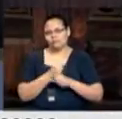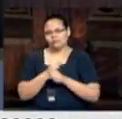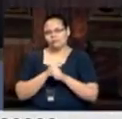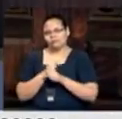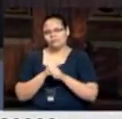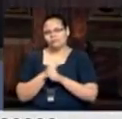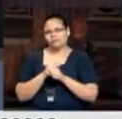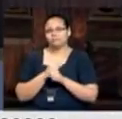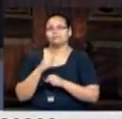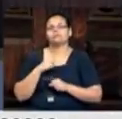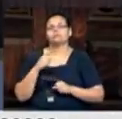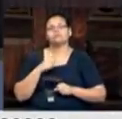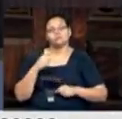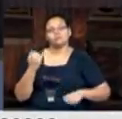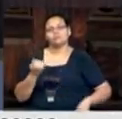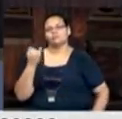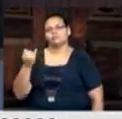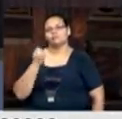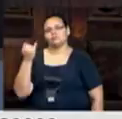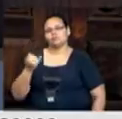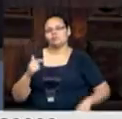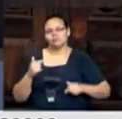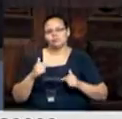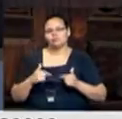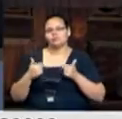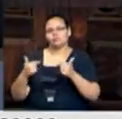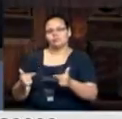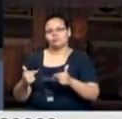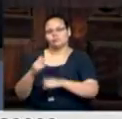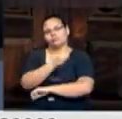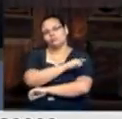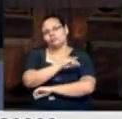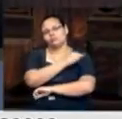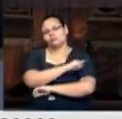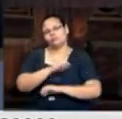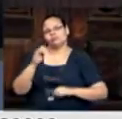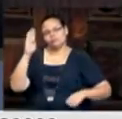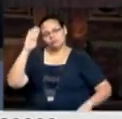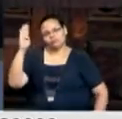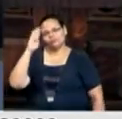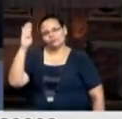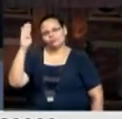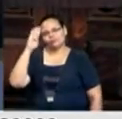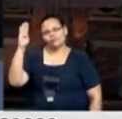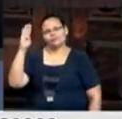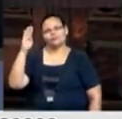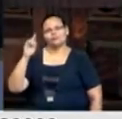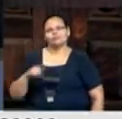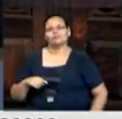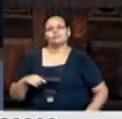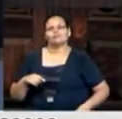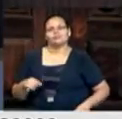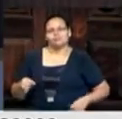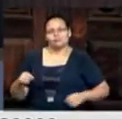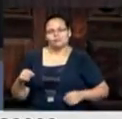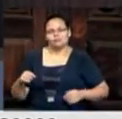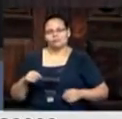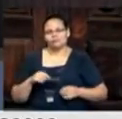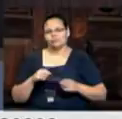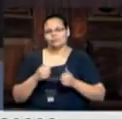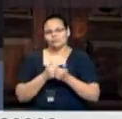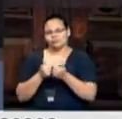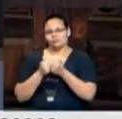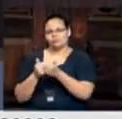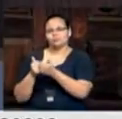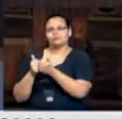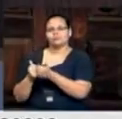uma agenda muito importante, com muitos avanços para o Rio de Janeiro, principalmente na área de infraestrutura urbana e na área de transporte,